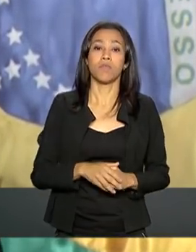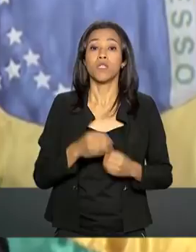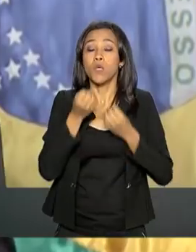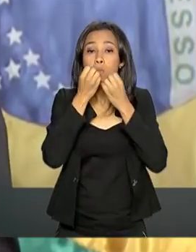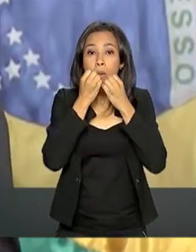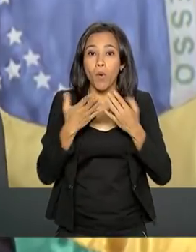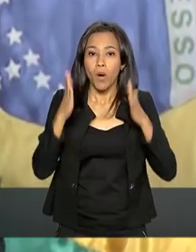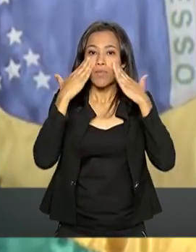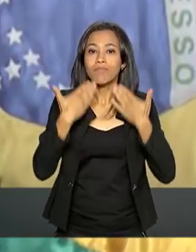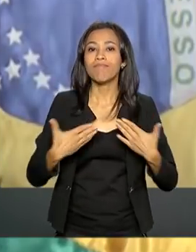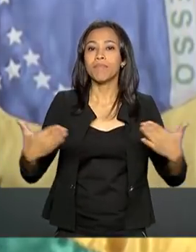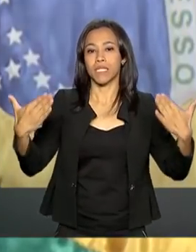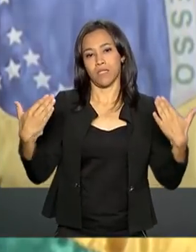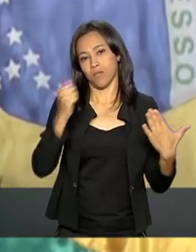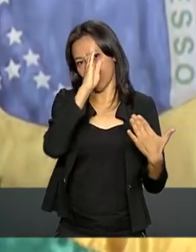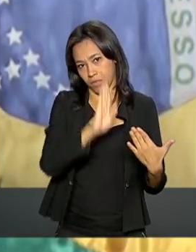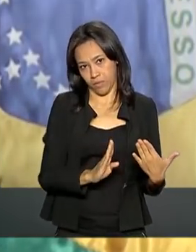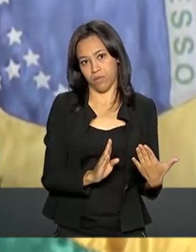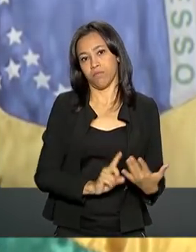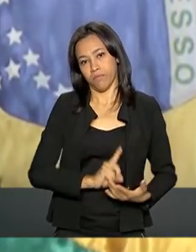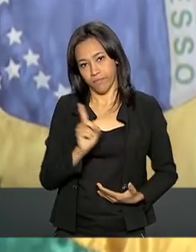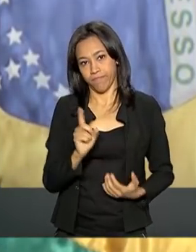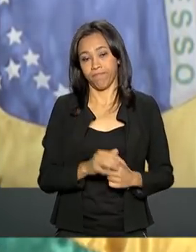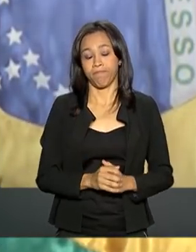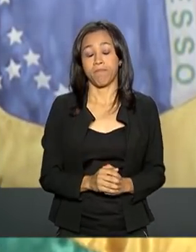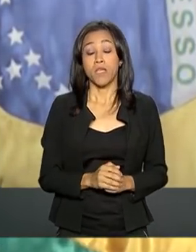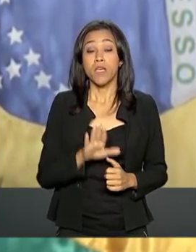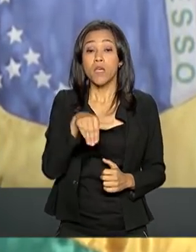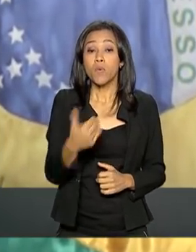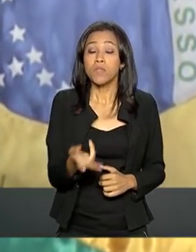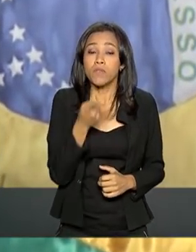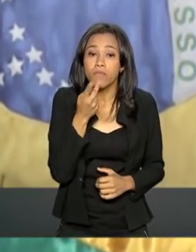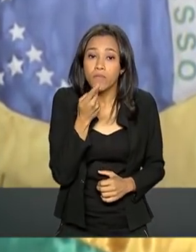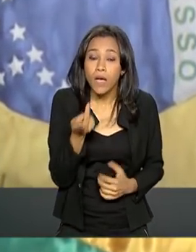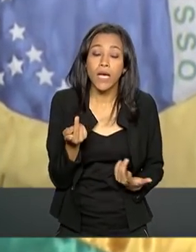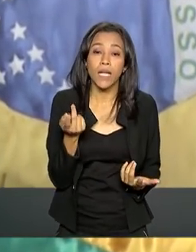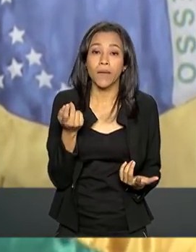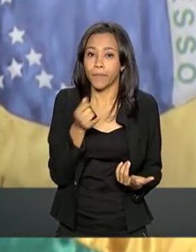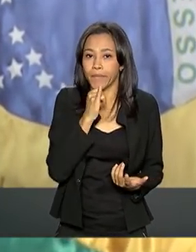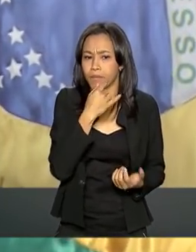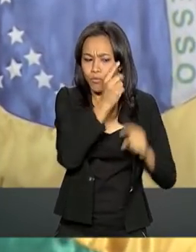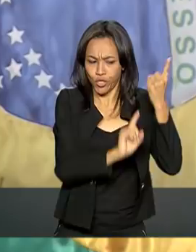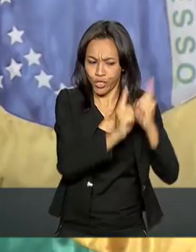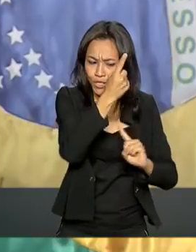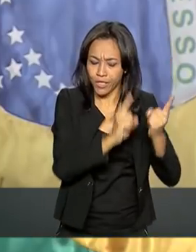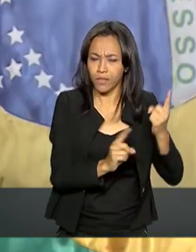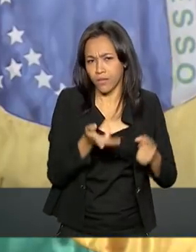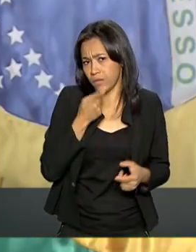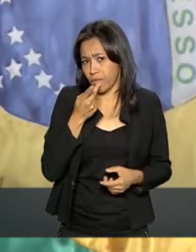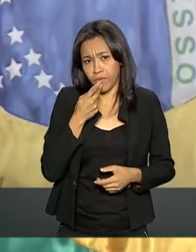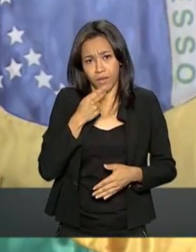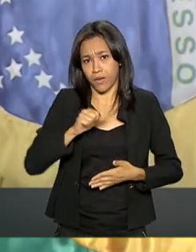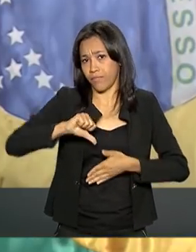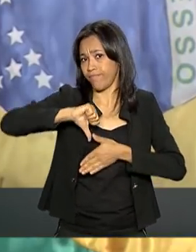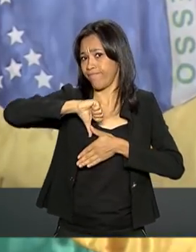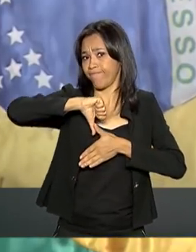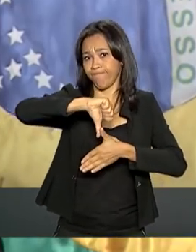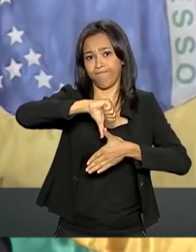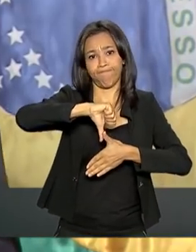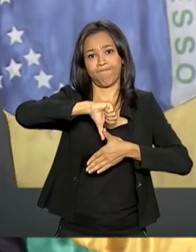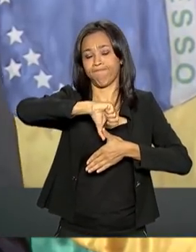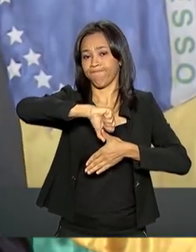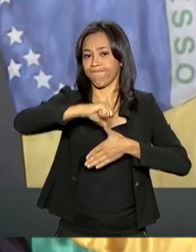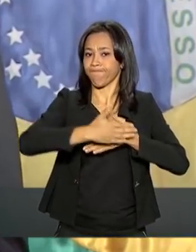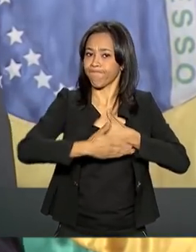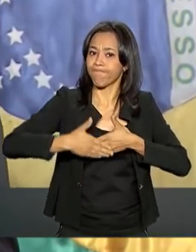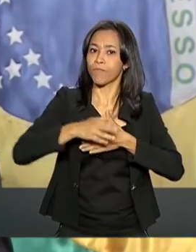para o Brasil. E quando se fala em Brasil, Piñera, assim como quando se fala em Chile, para mim, se fala da América do Sul.